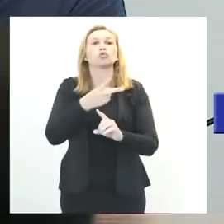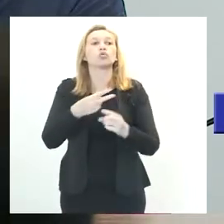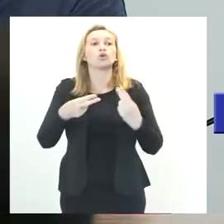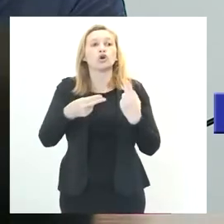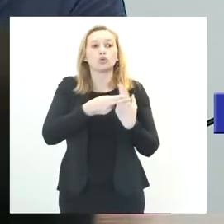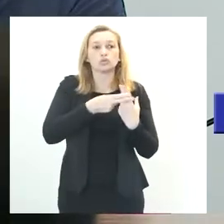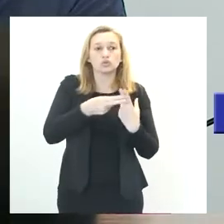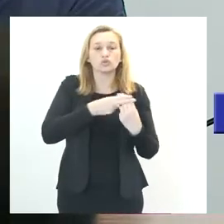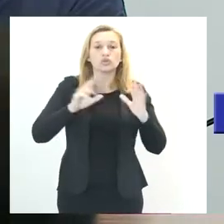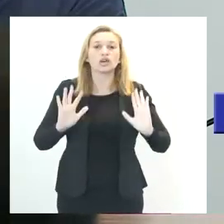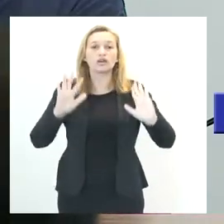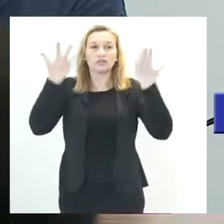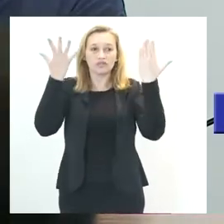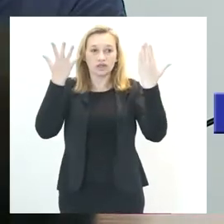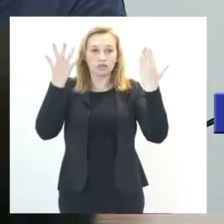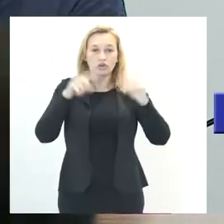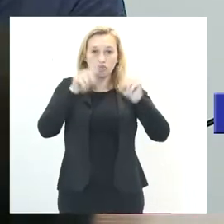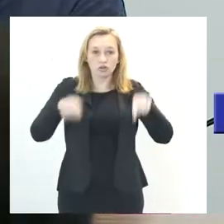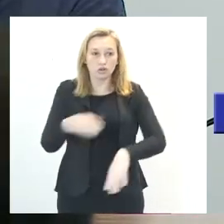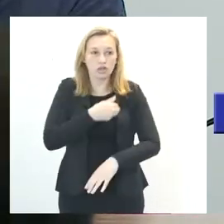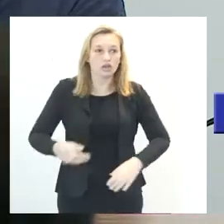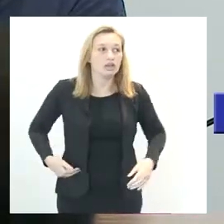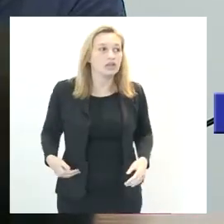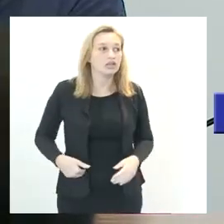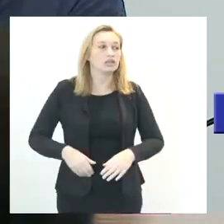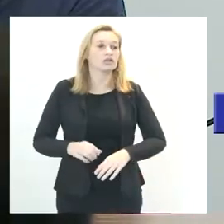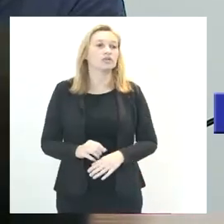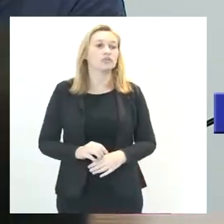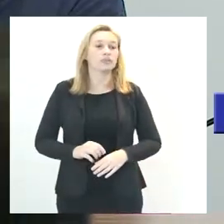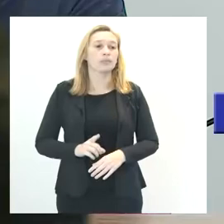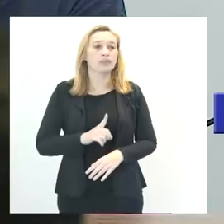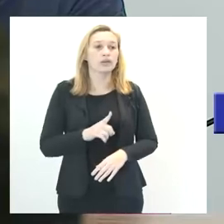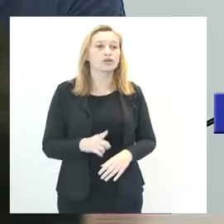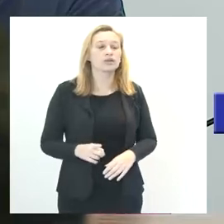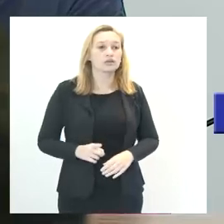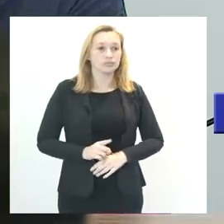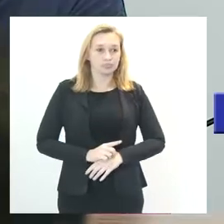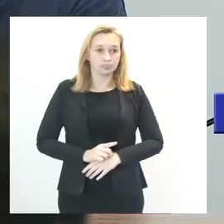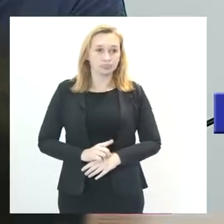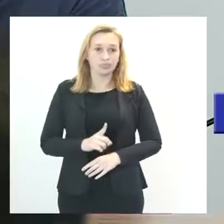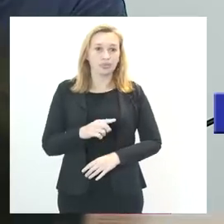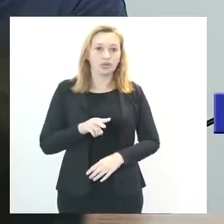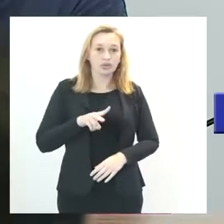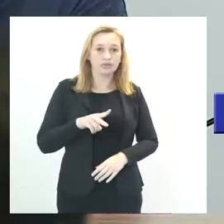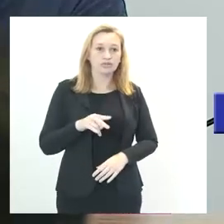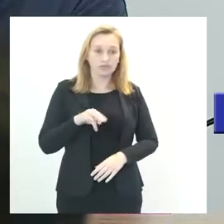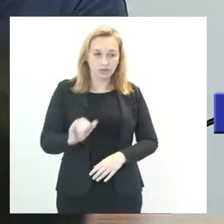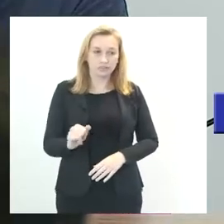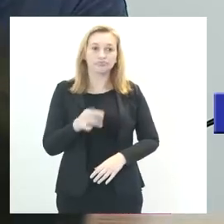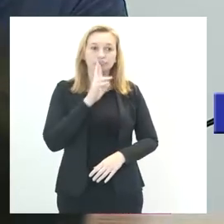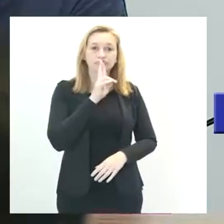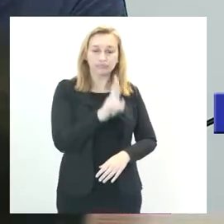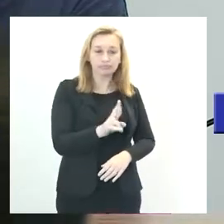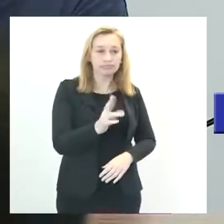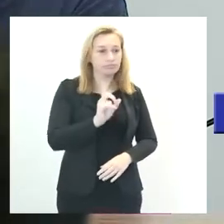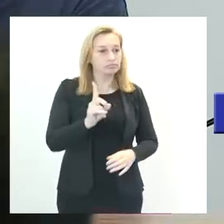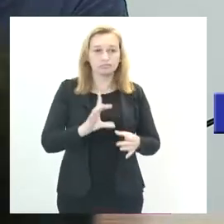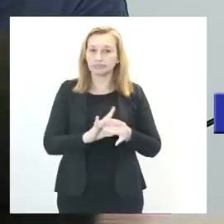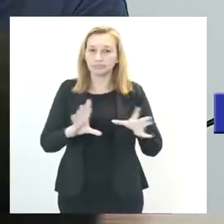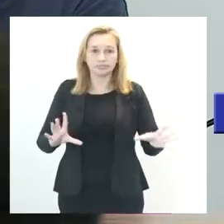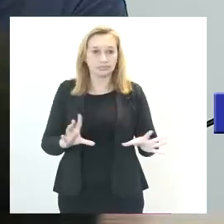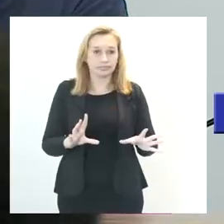Boiada ela não vai passar porque a gente não vai permitir porque a nossa estabilidade é o que nos Régis e a gente vai dar essa resposta que não vamos deixar